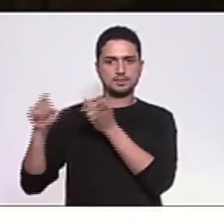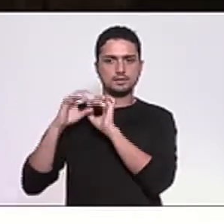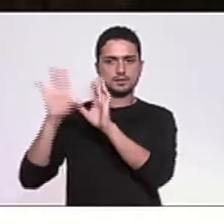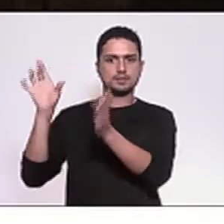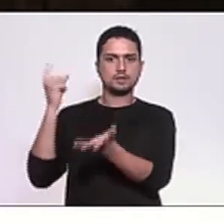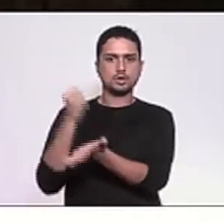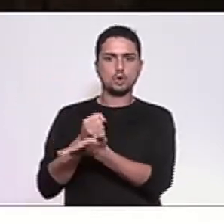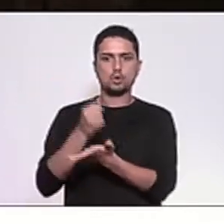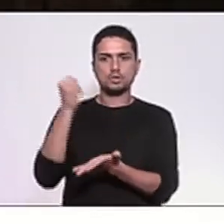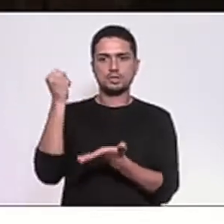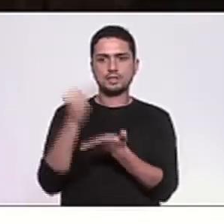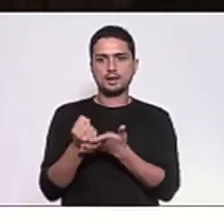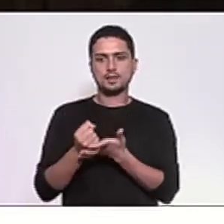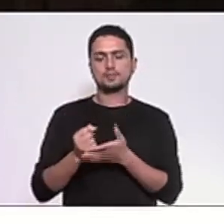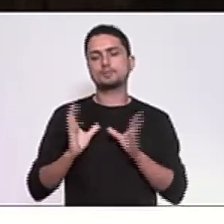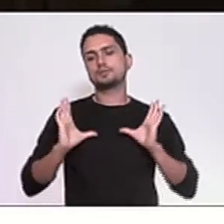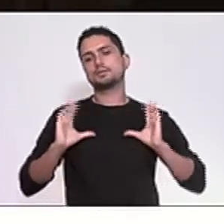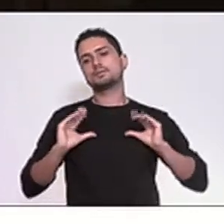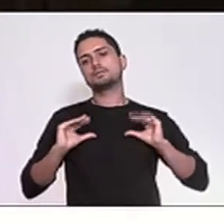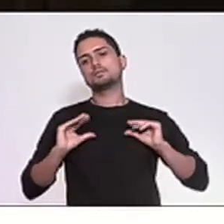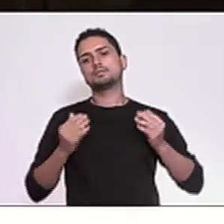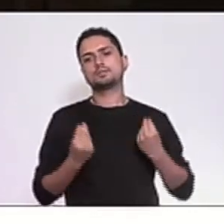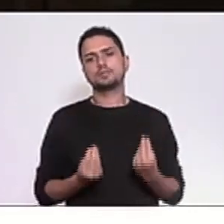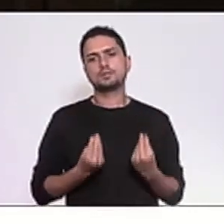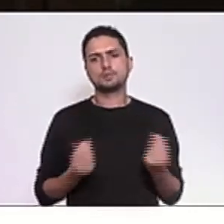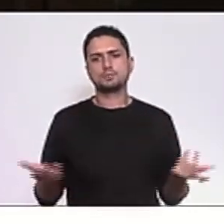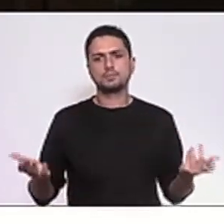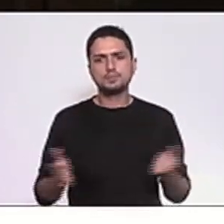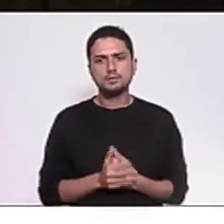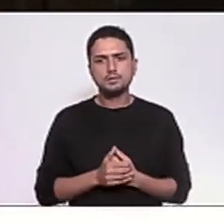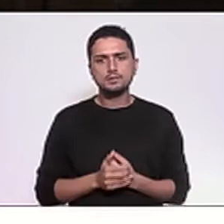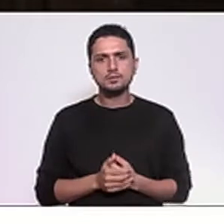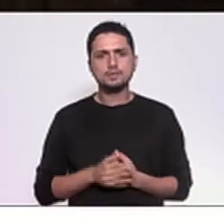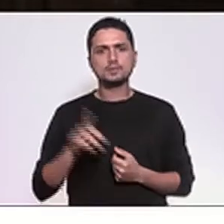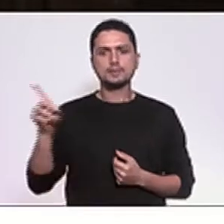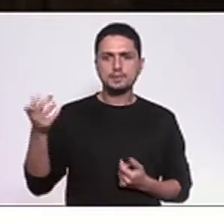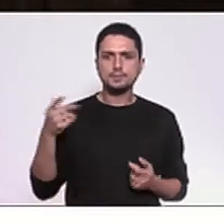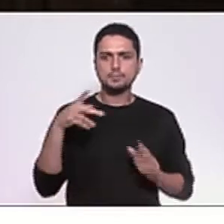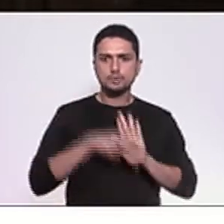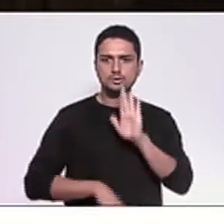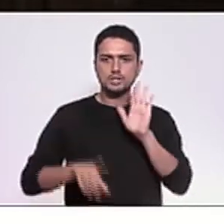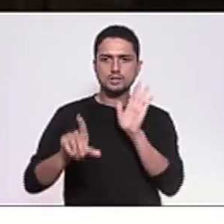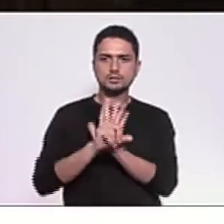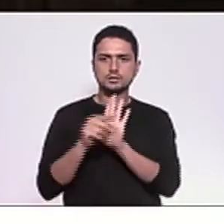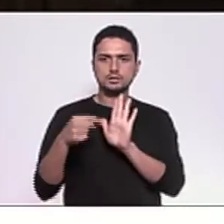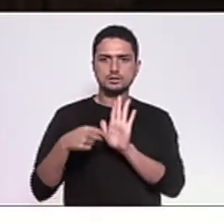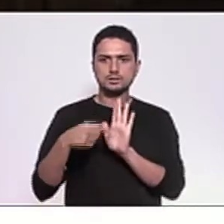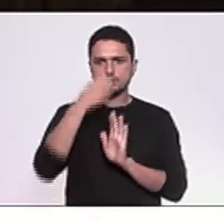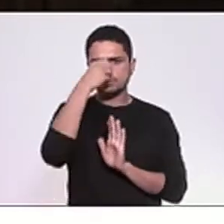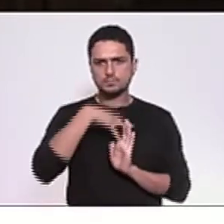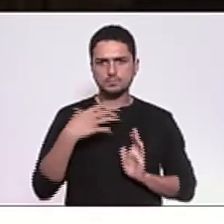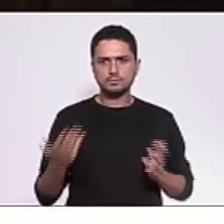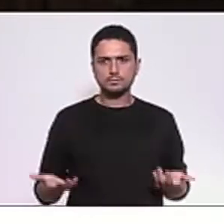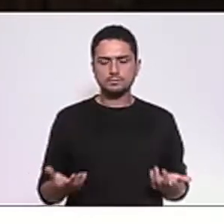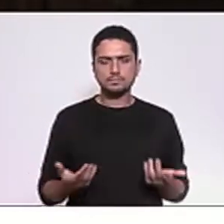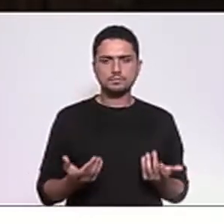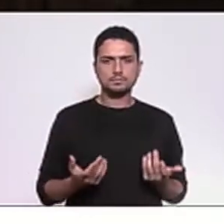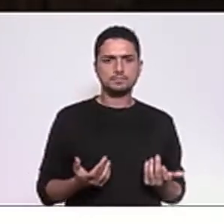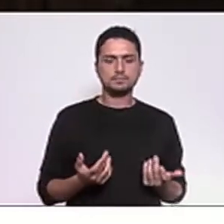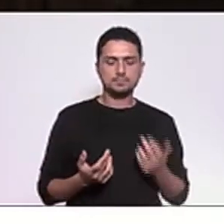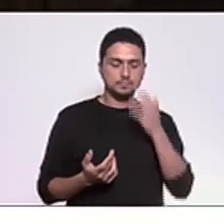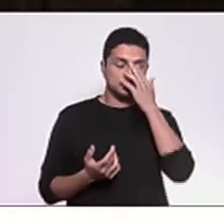contratos a bel prazer. É isso que representa esse projeto de lei, que